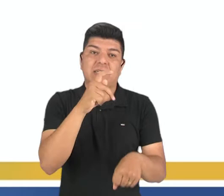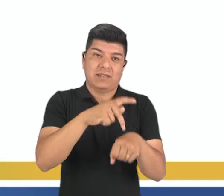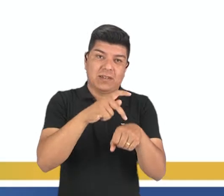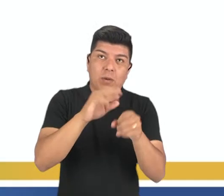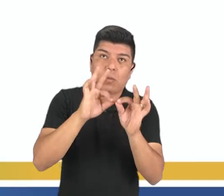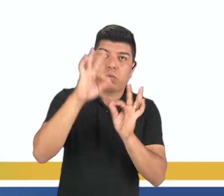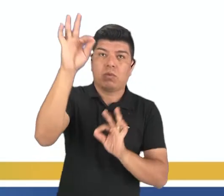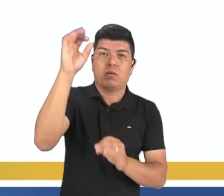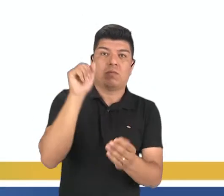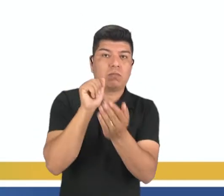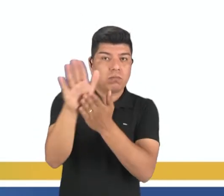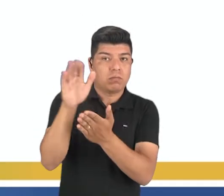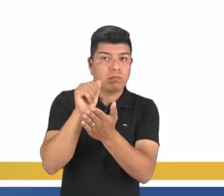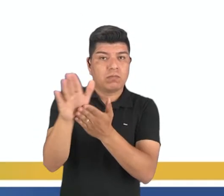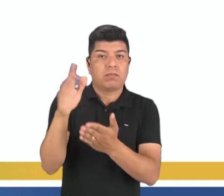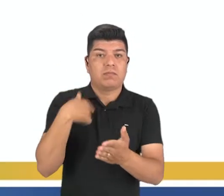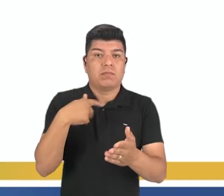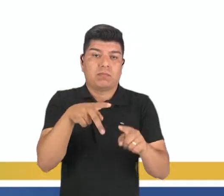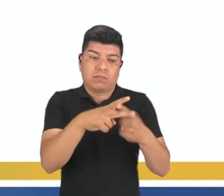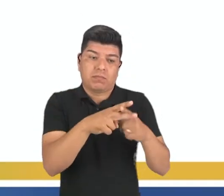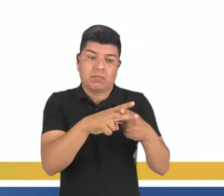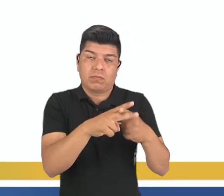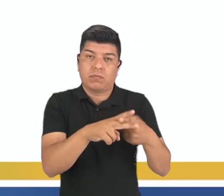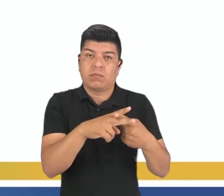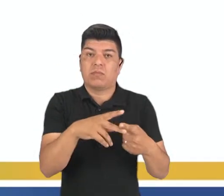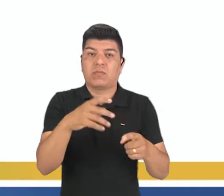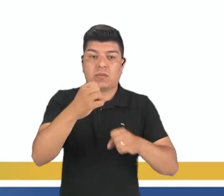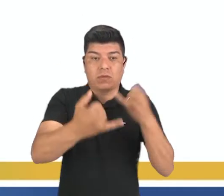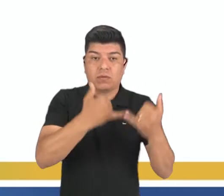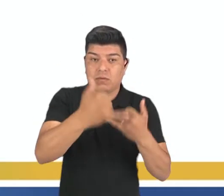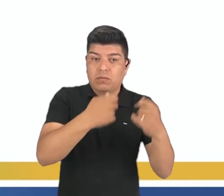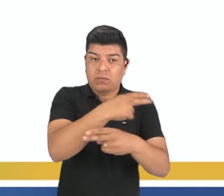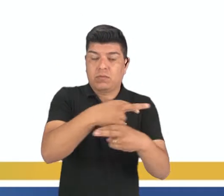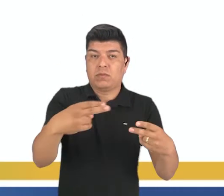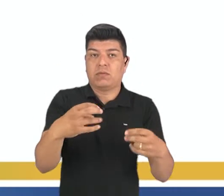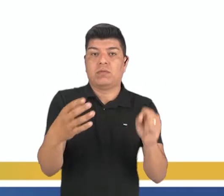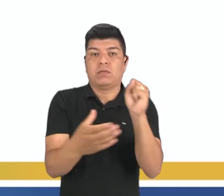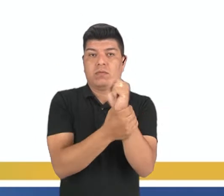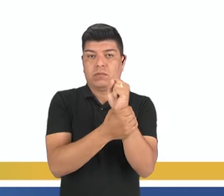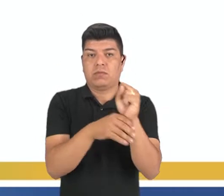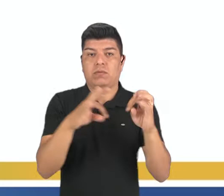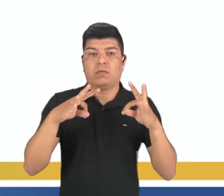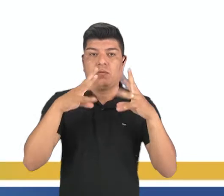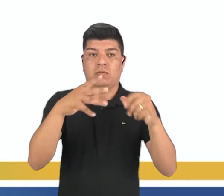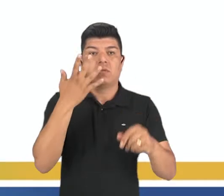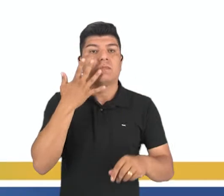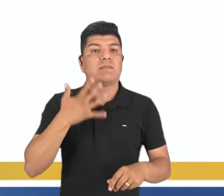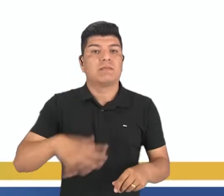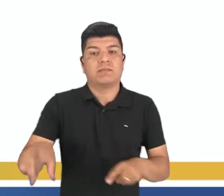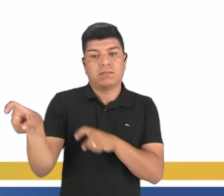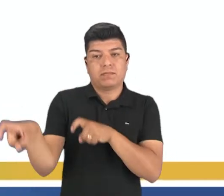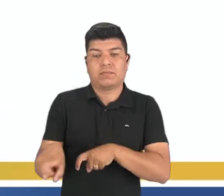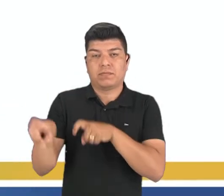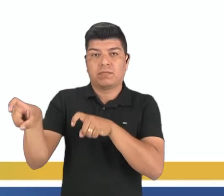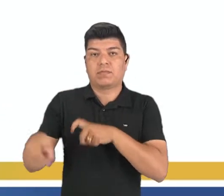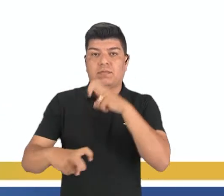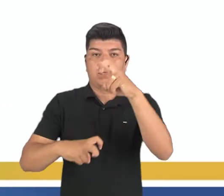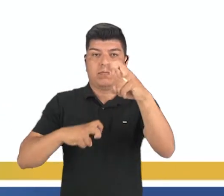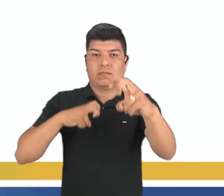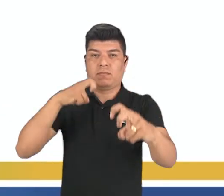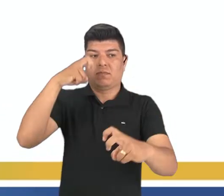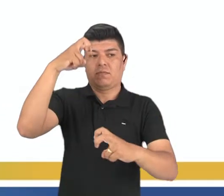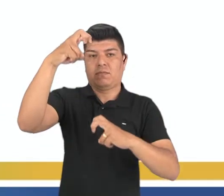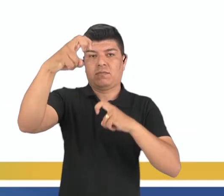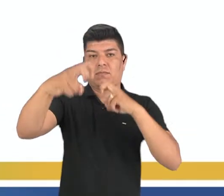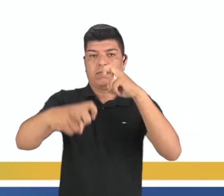tio fez alguns reparos e o brinquedo ficou seguro. Todas as crianças da fazenda subiram na roda